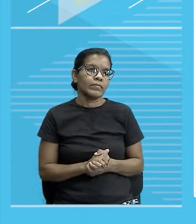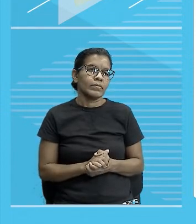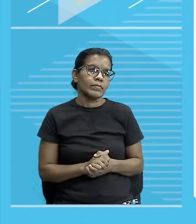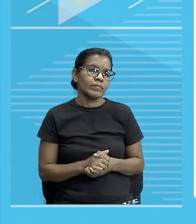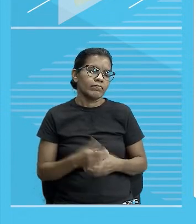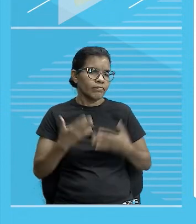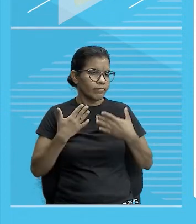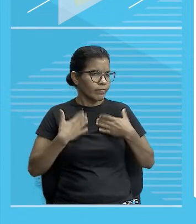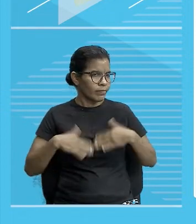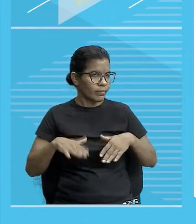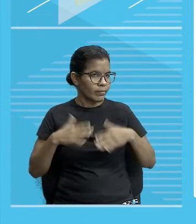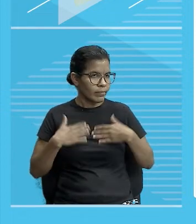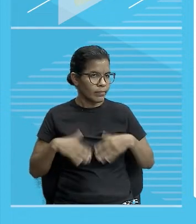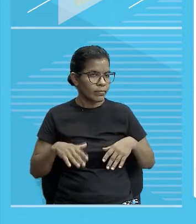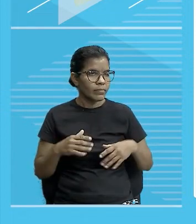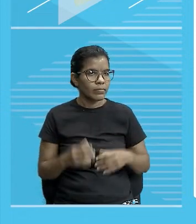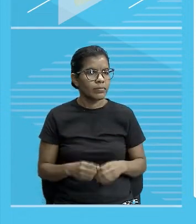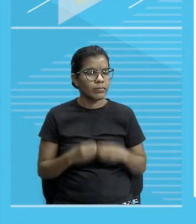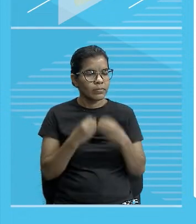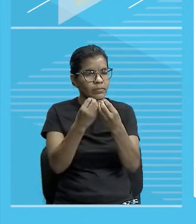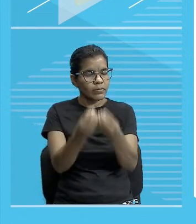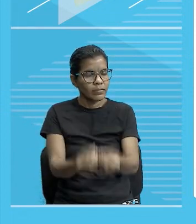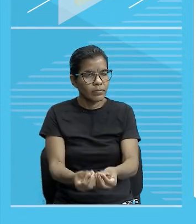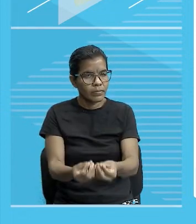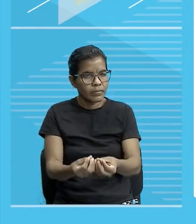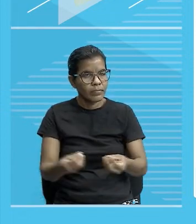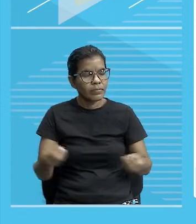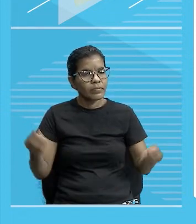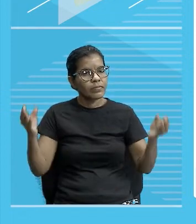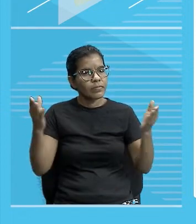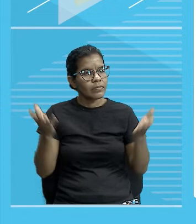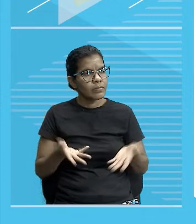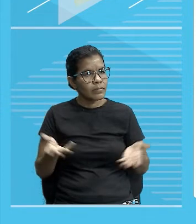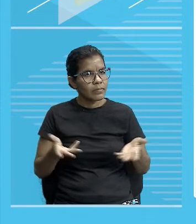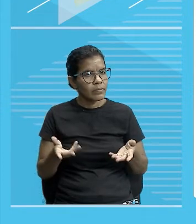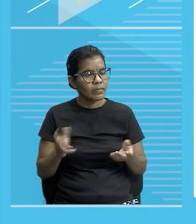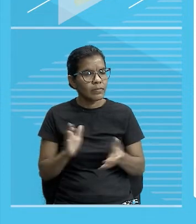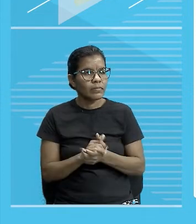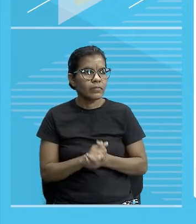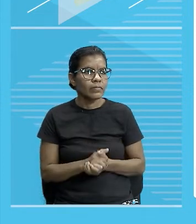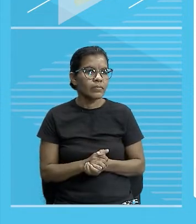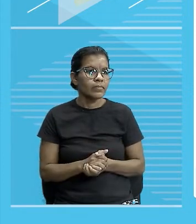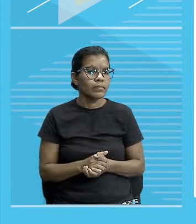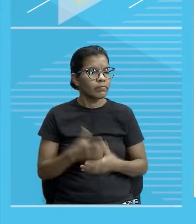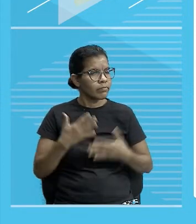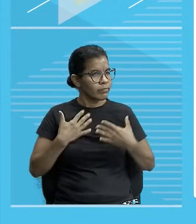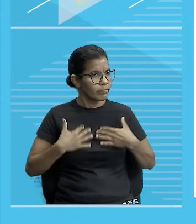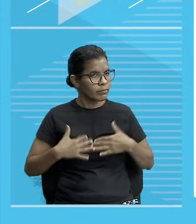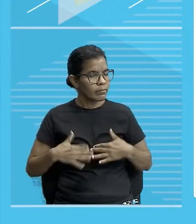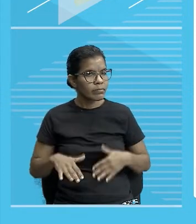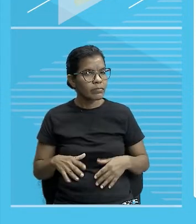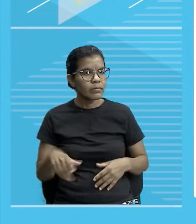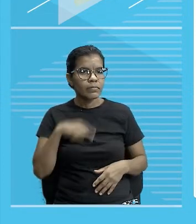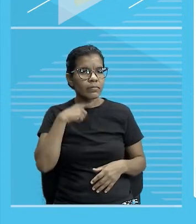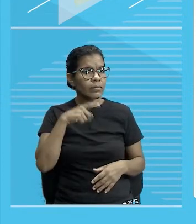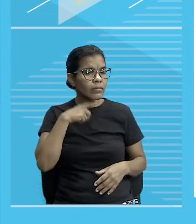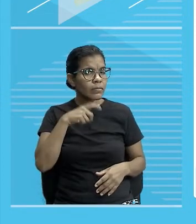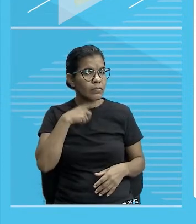tranquila o que eu estou colocando aqui para vocês tranquilo dúvidas